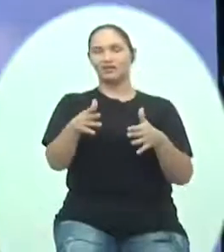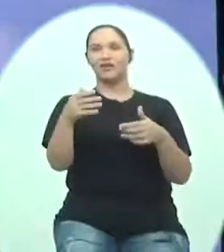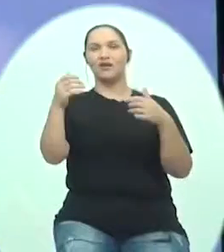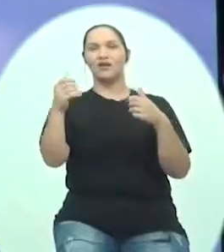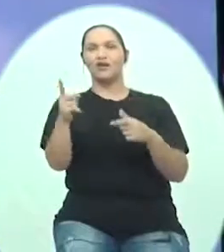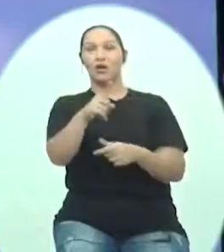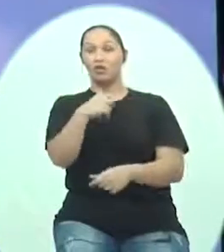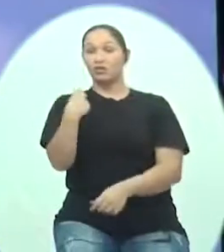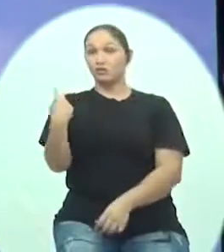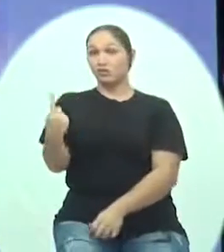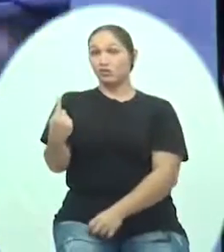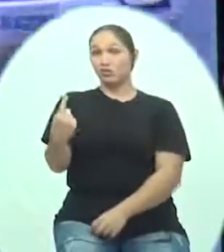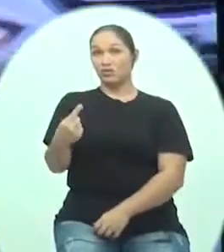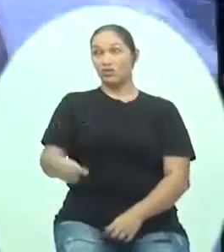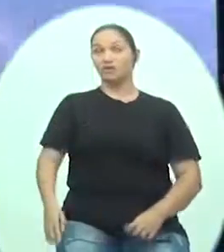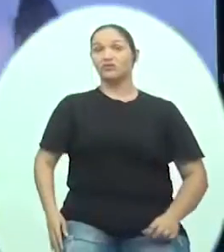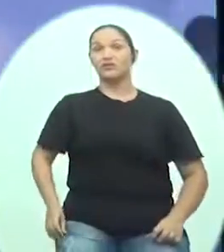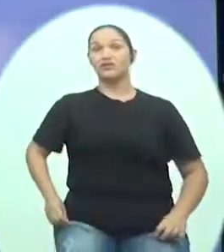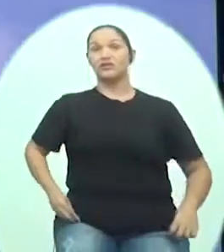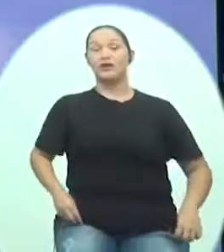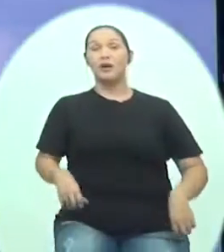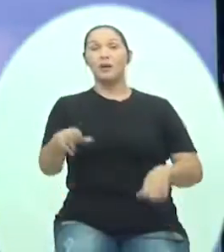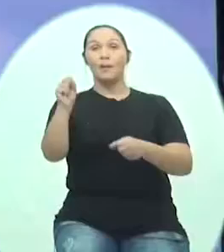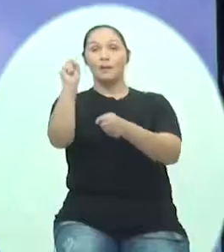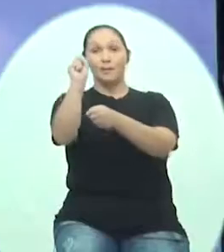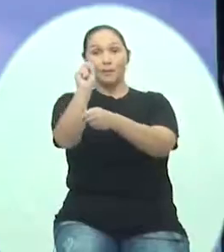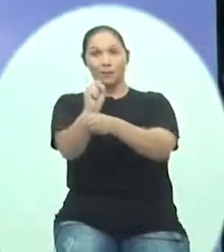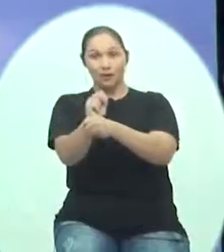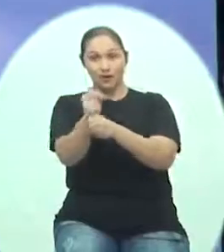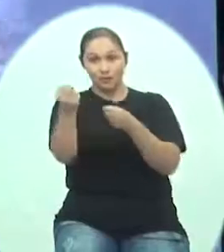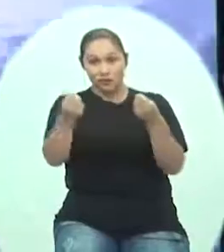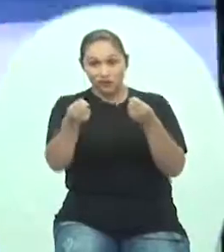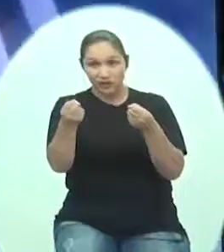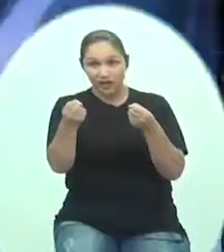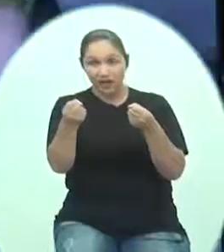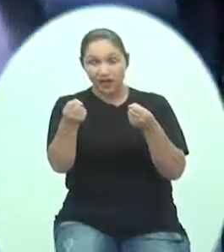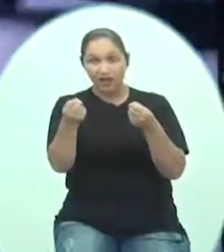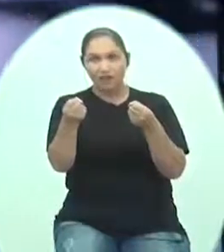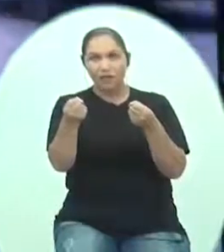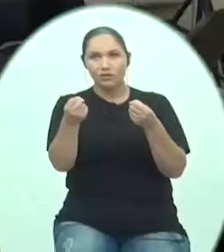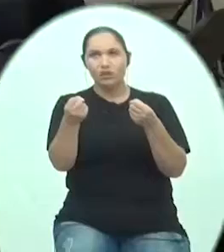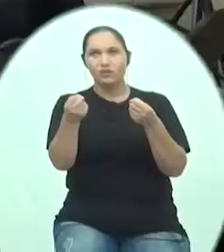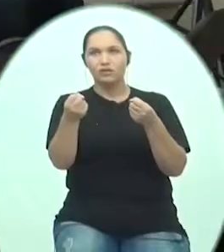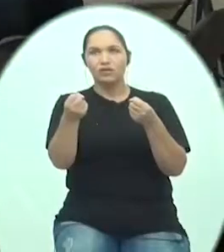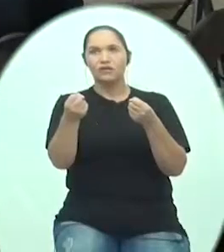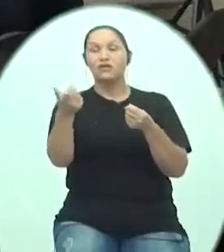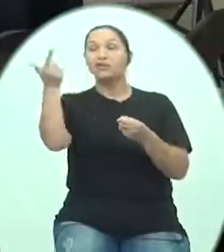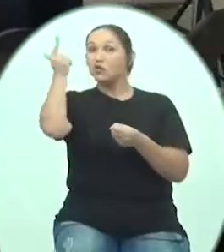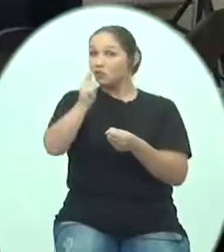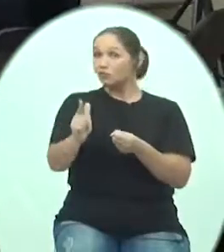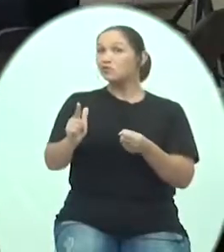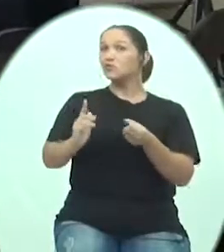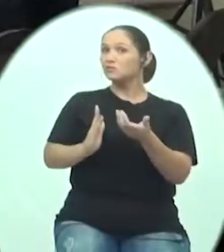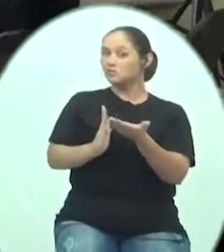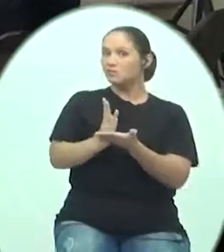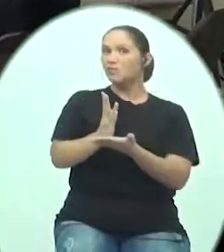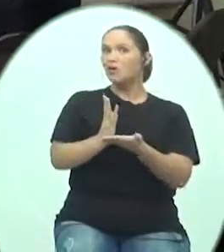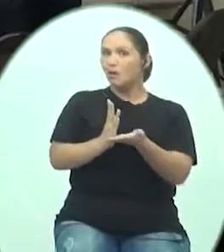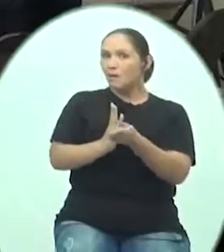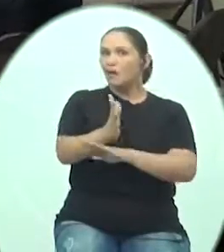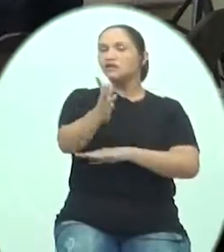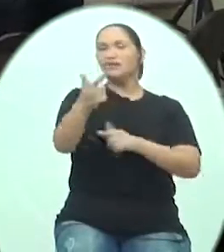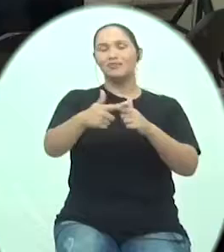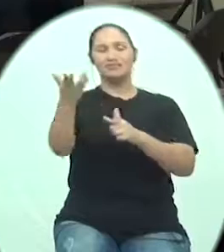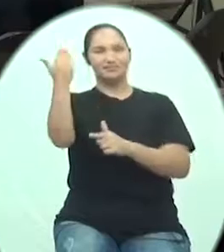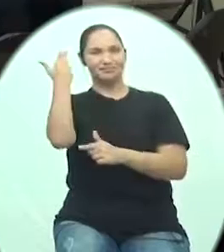Ali era difícil conseguir atravessar e com essas duas lombadas aliviou o trânsito Então isso é